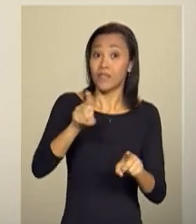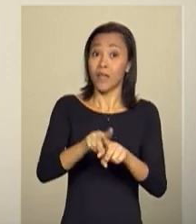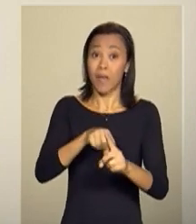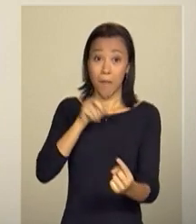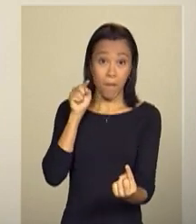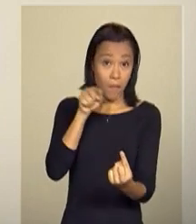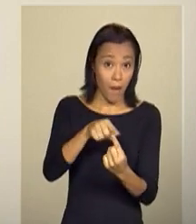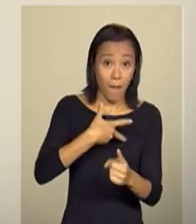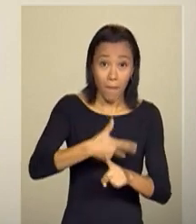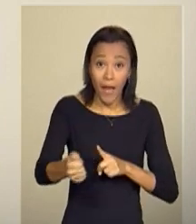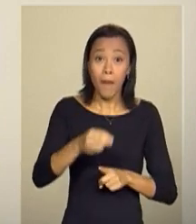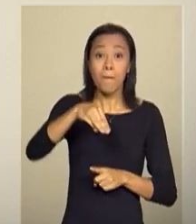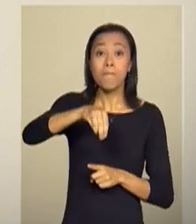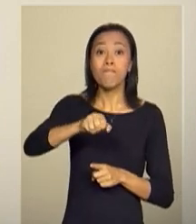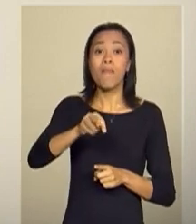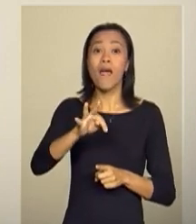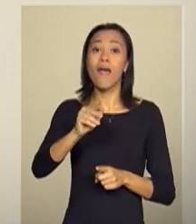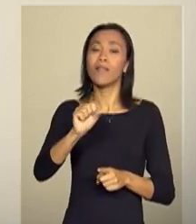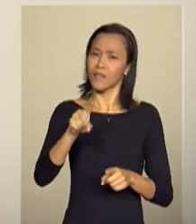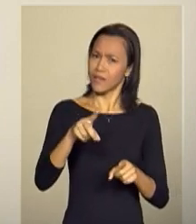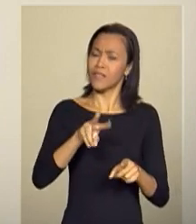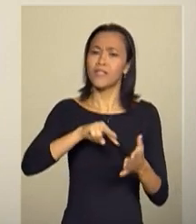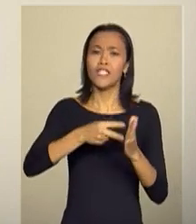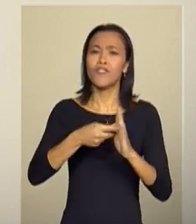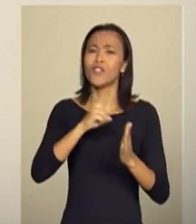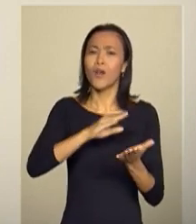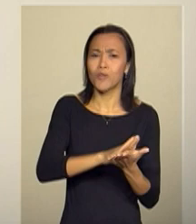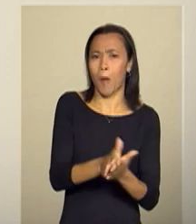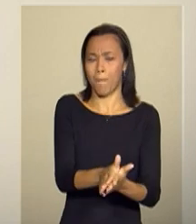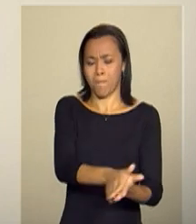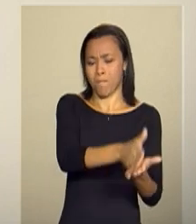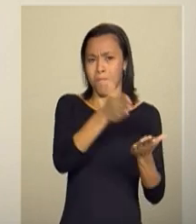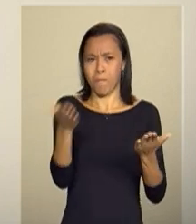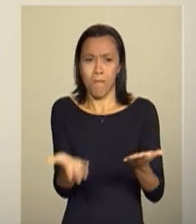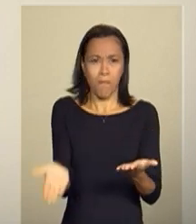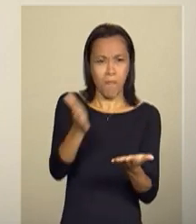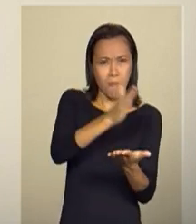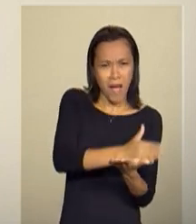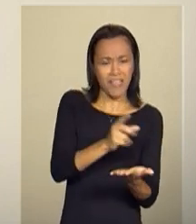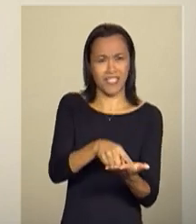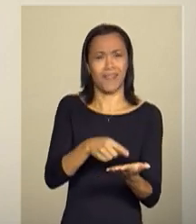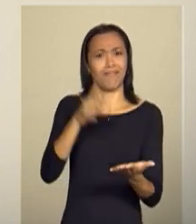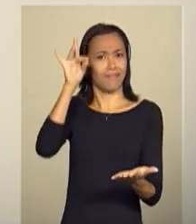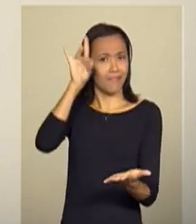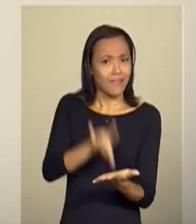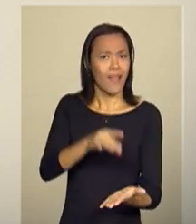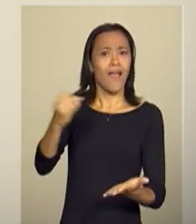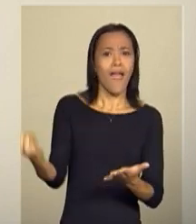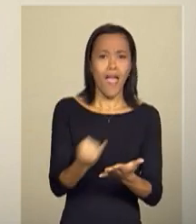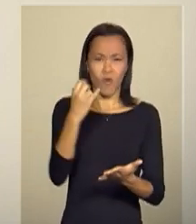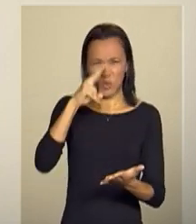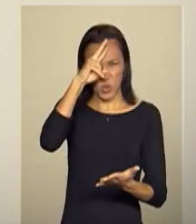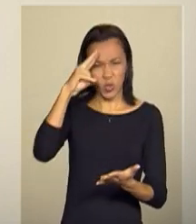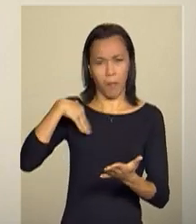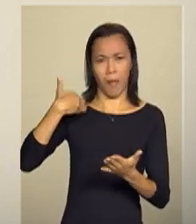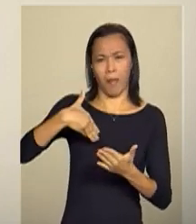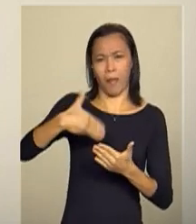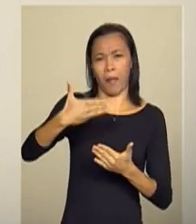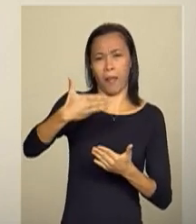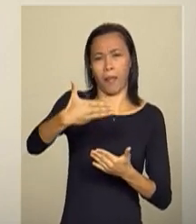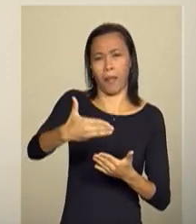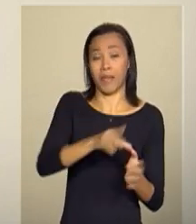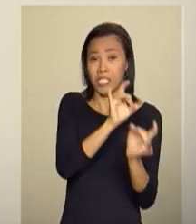metas Isso significa que viramos uma página uma página decisiva de uma longa história de exclusão